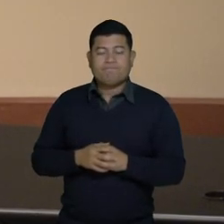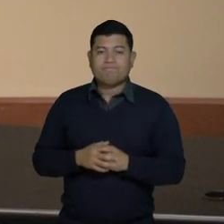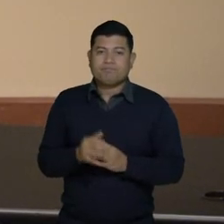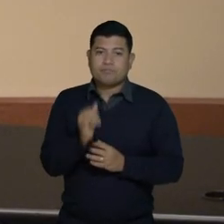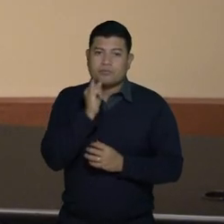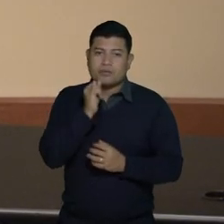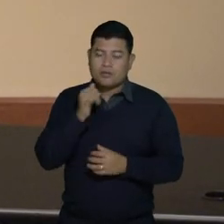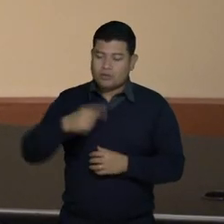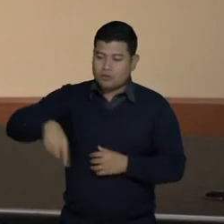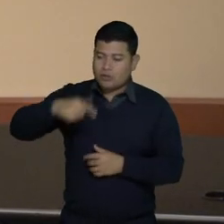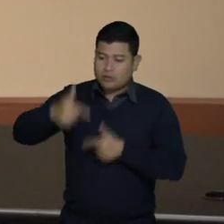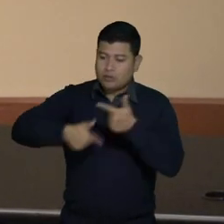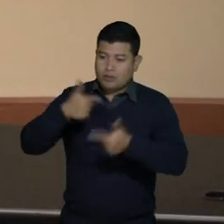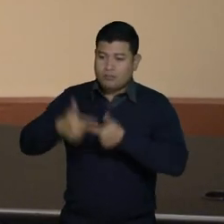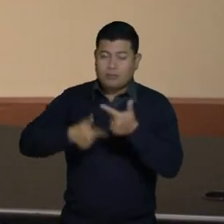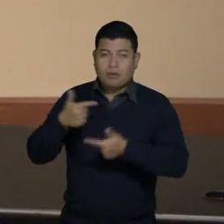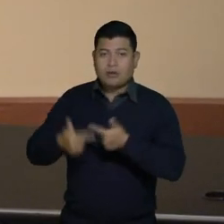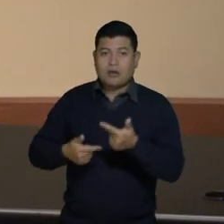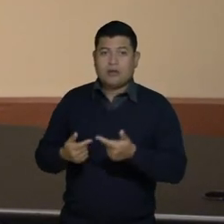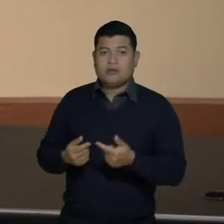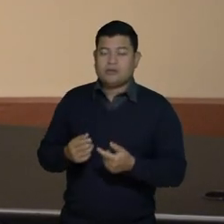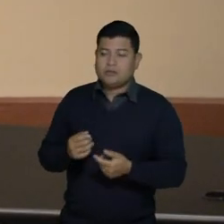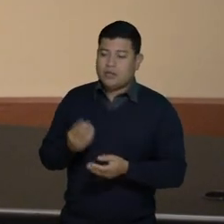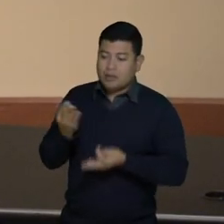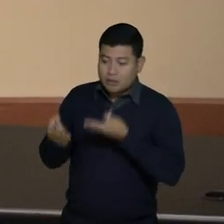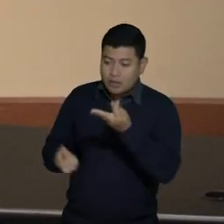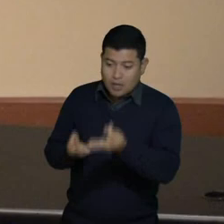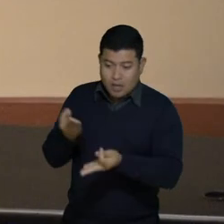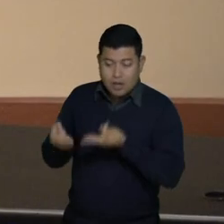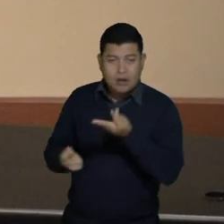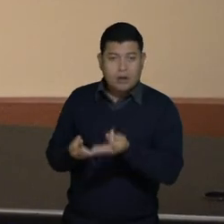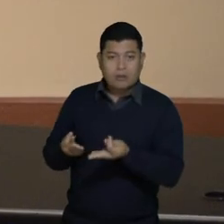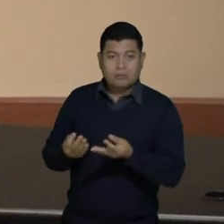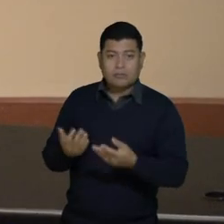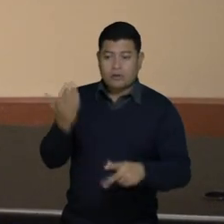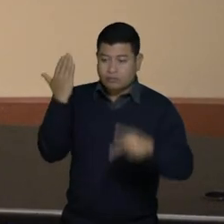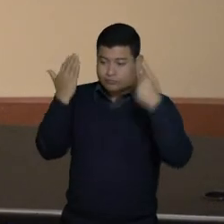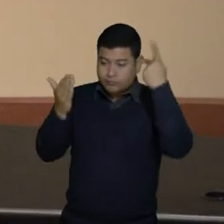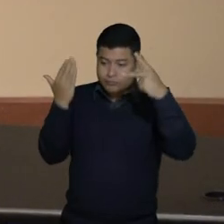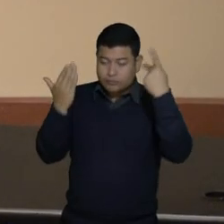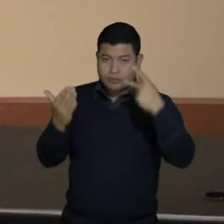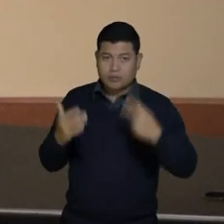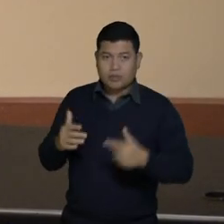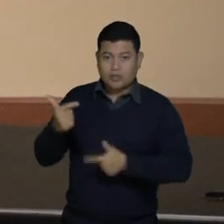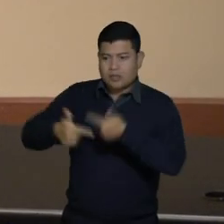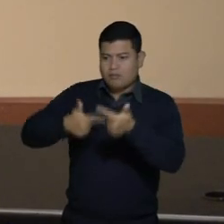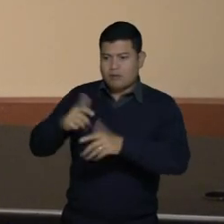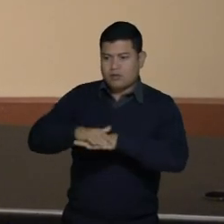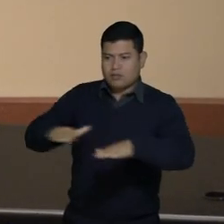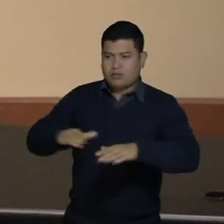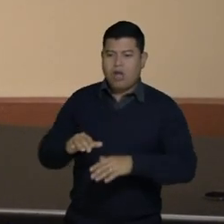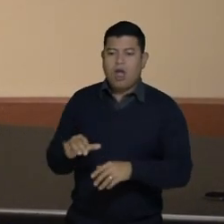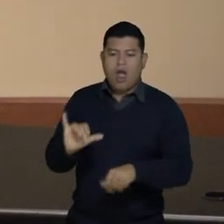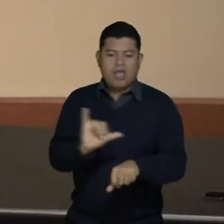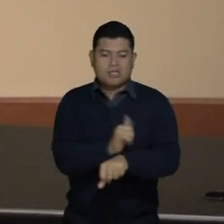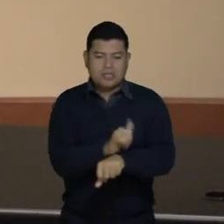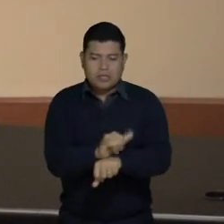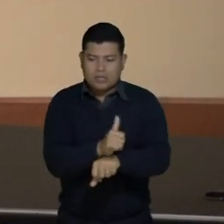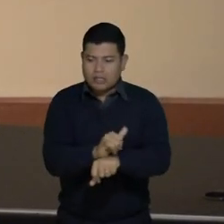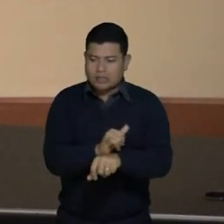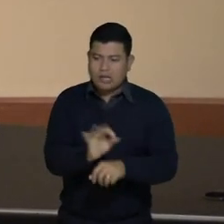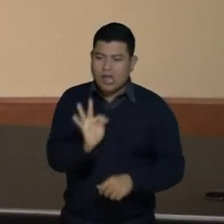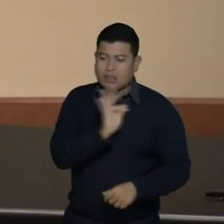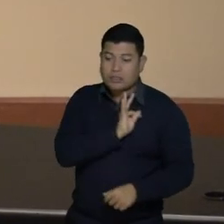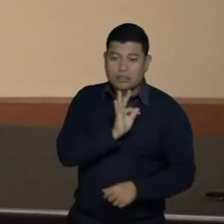intervenção psicopedagógica na ação psicopedagógica não se trabalha só apenas com técnicas mas